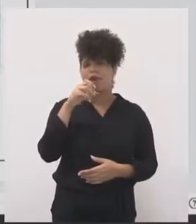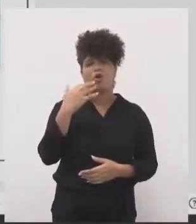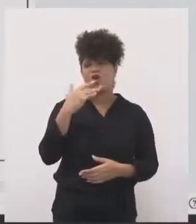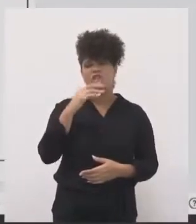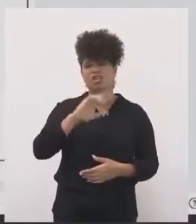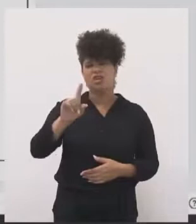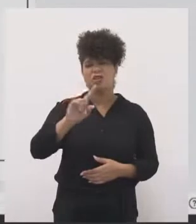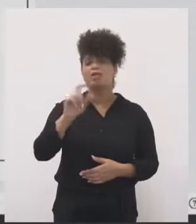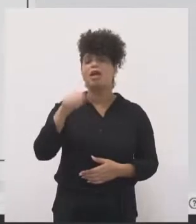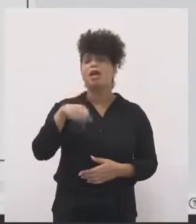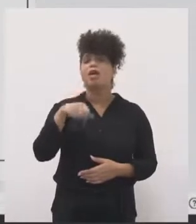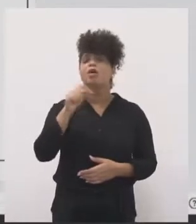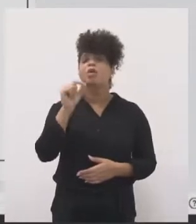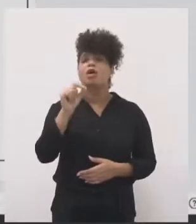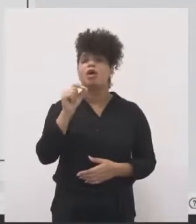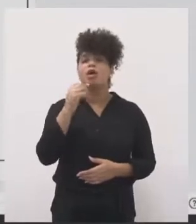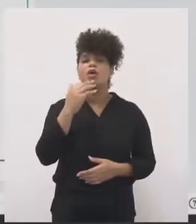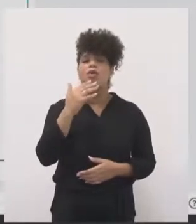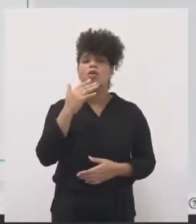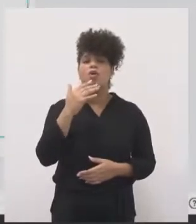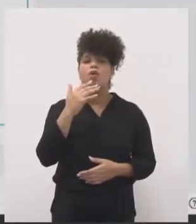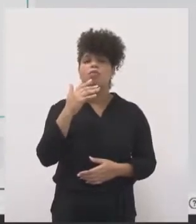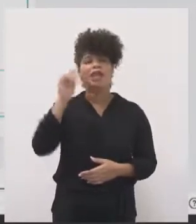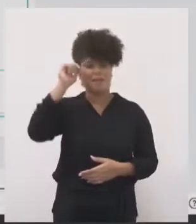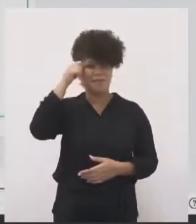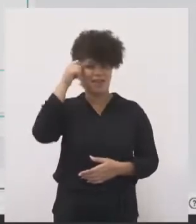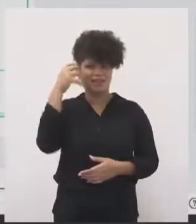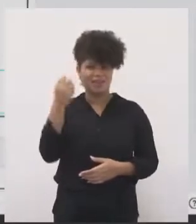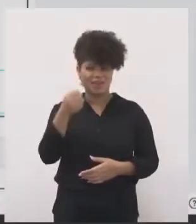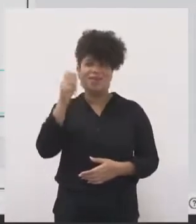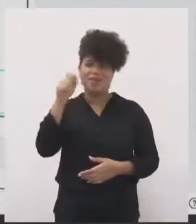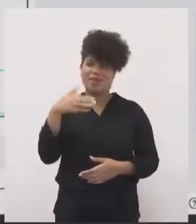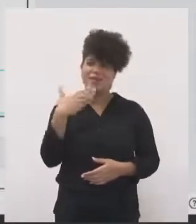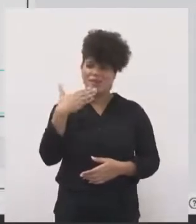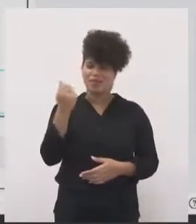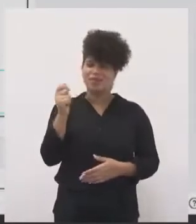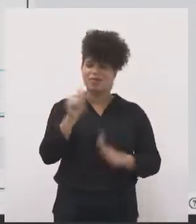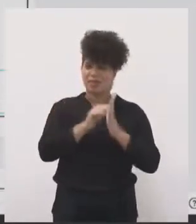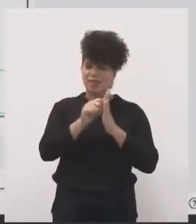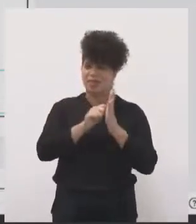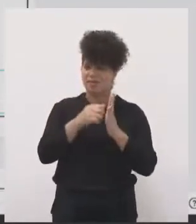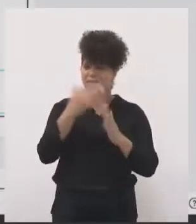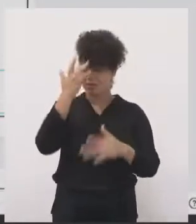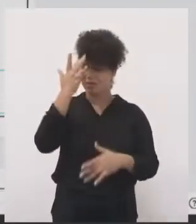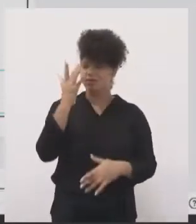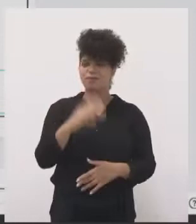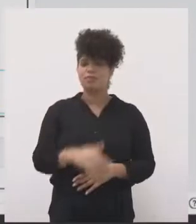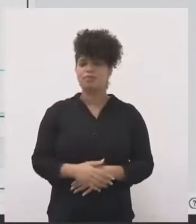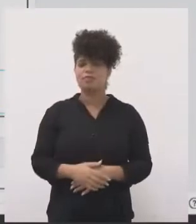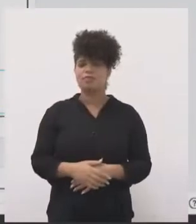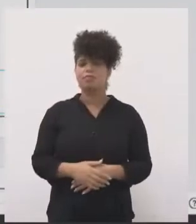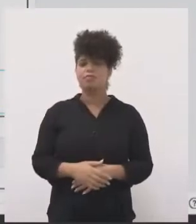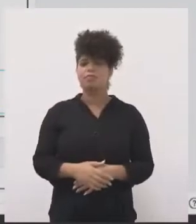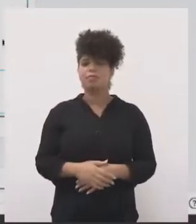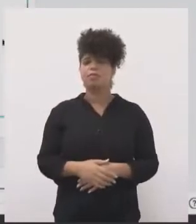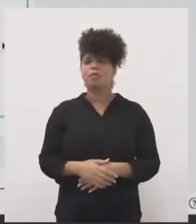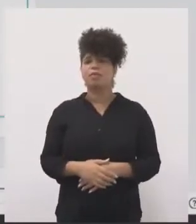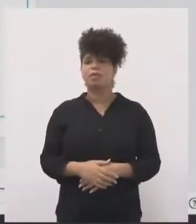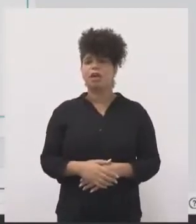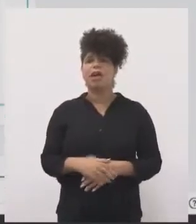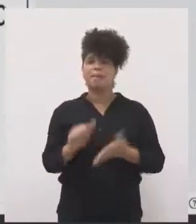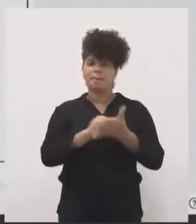pensando naquela questão da impressão que eu comentei com vocês. E aqui eu posso digitar a bicicleta e colocar a